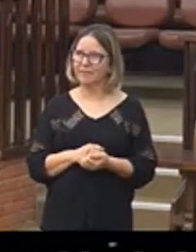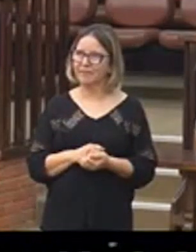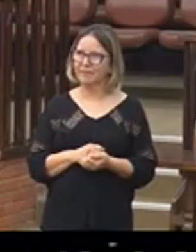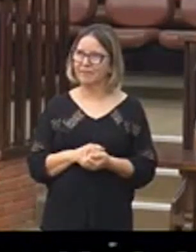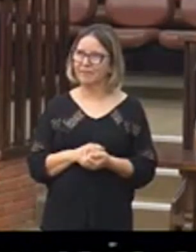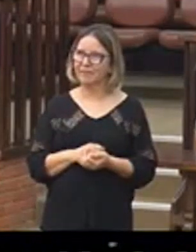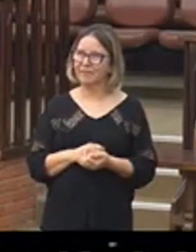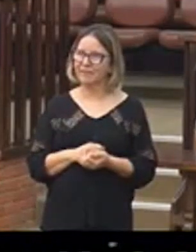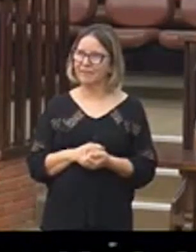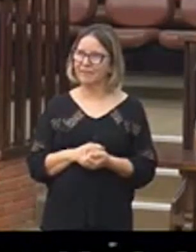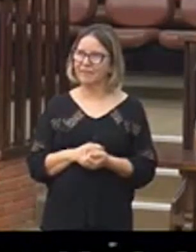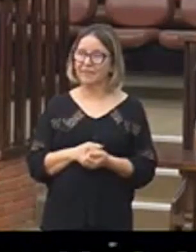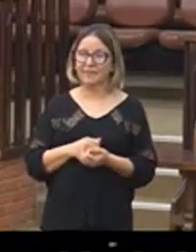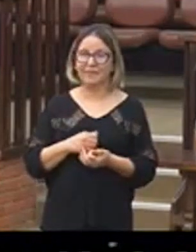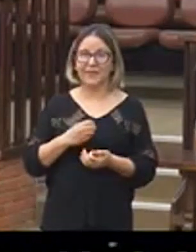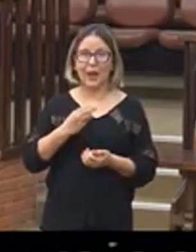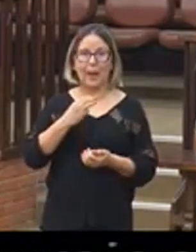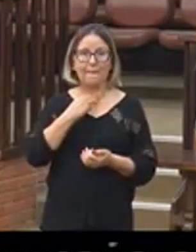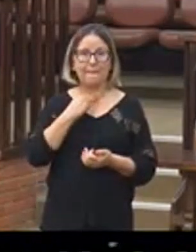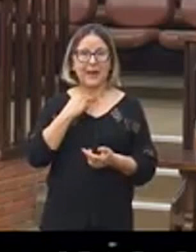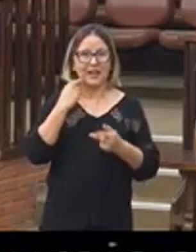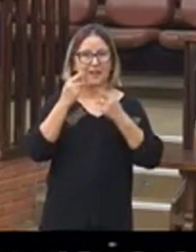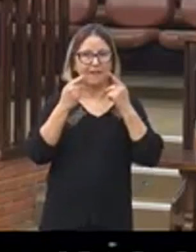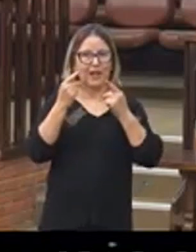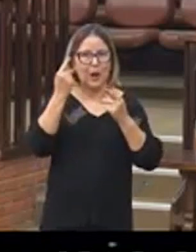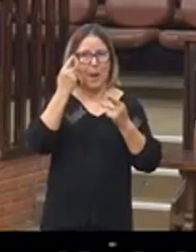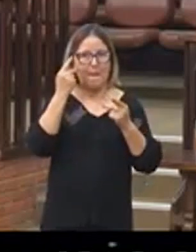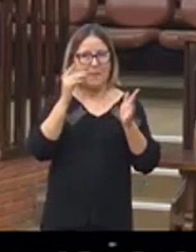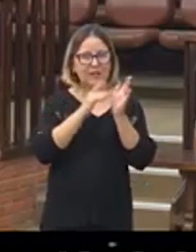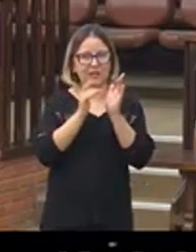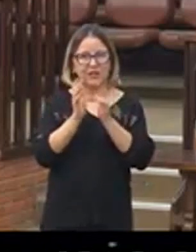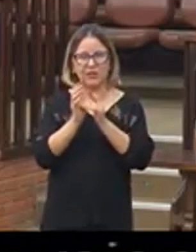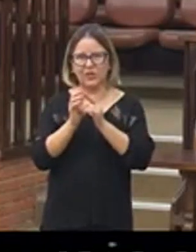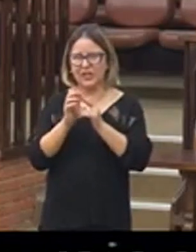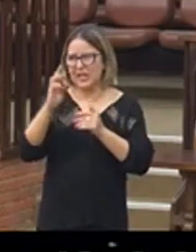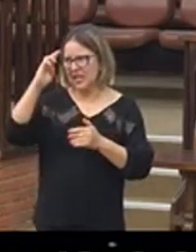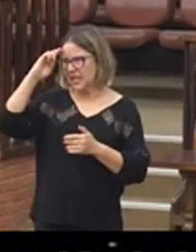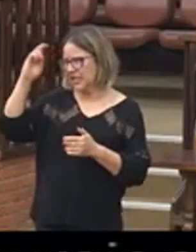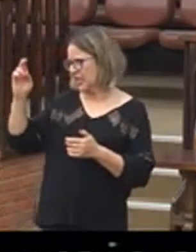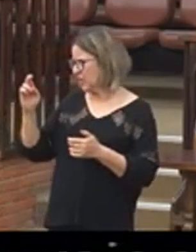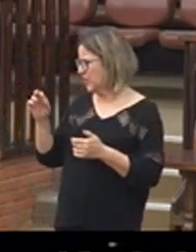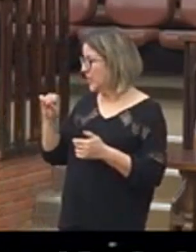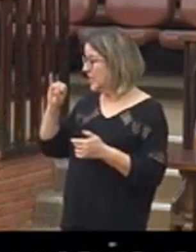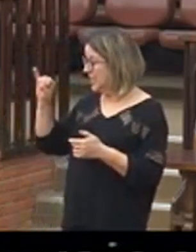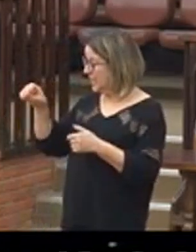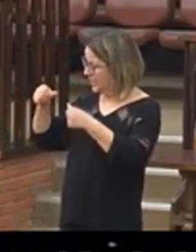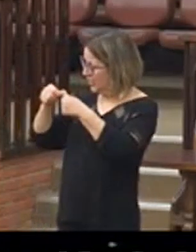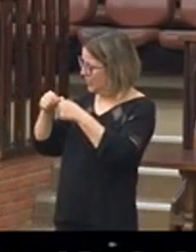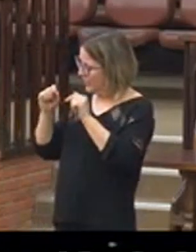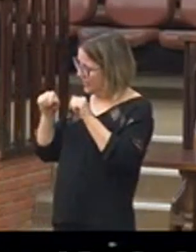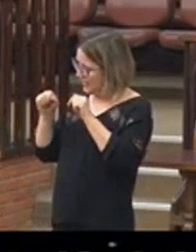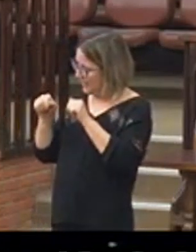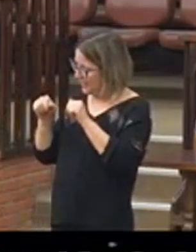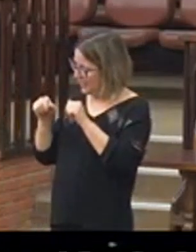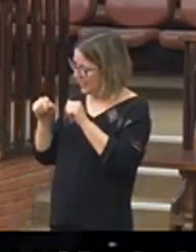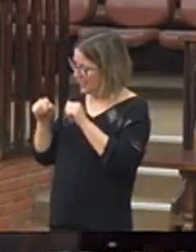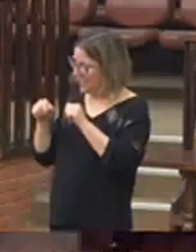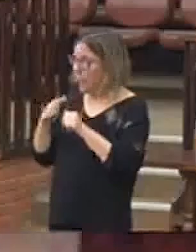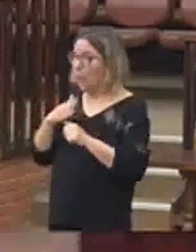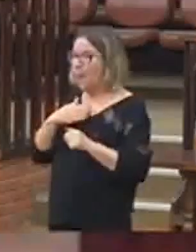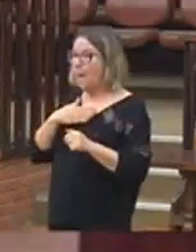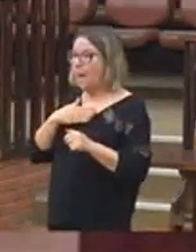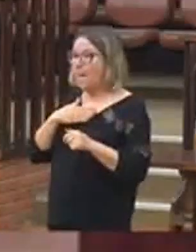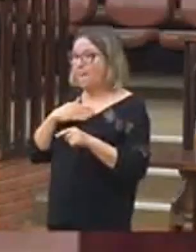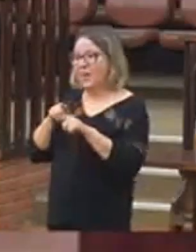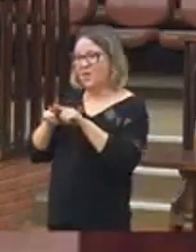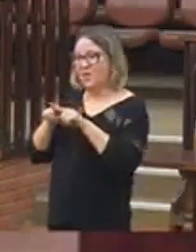Disse, pois, Marta a Jesus: Senhor, se estiveras aqui, não teria morrido meu irmão.